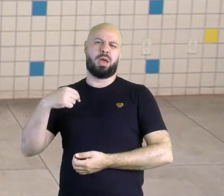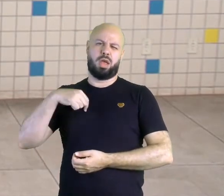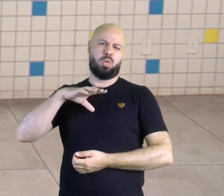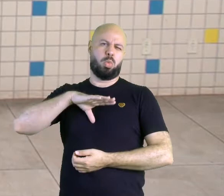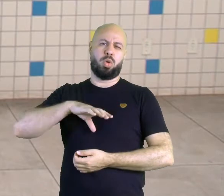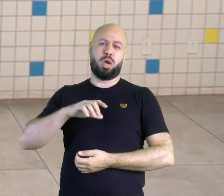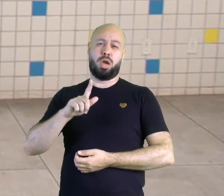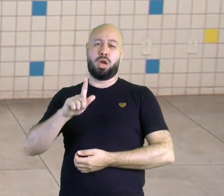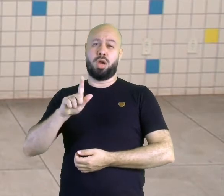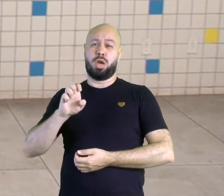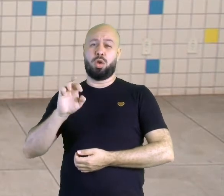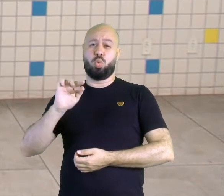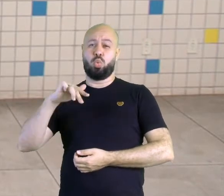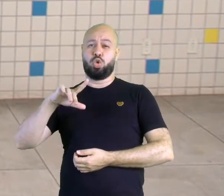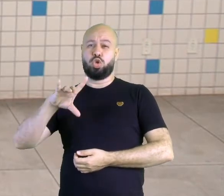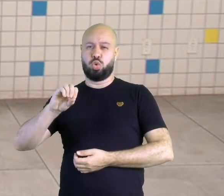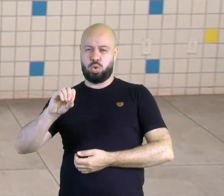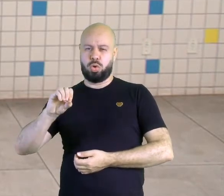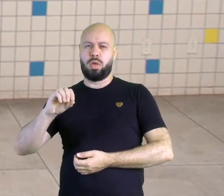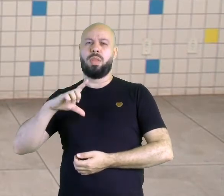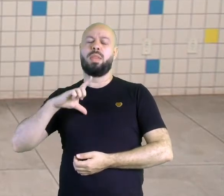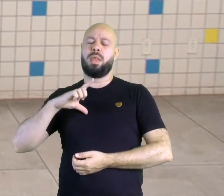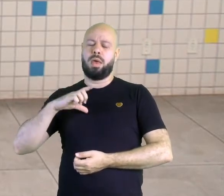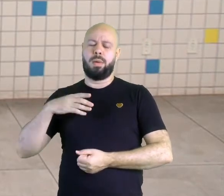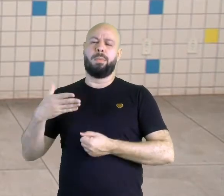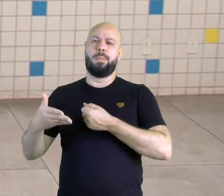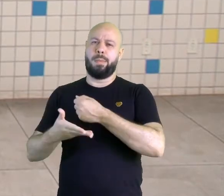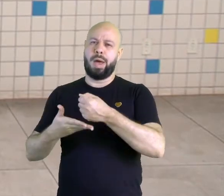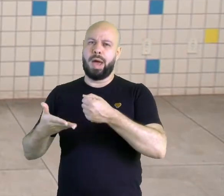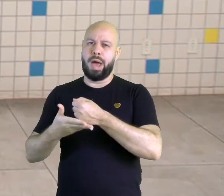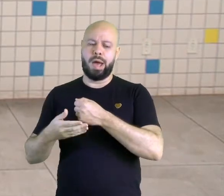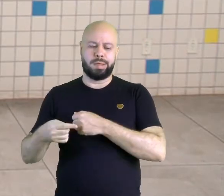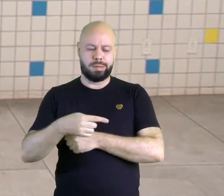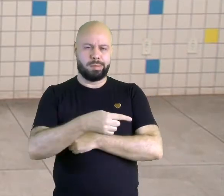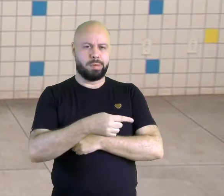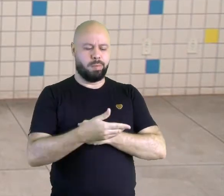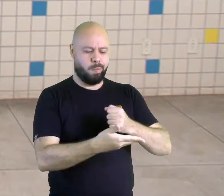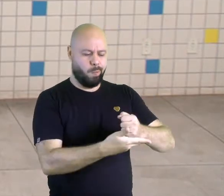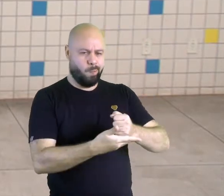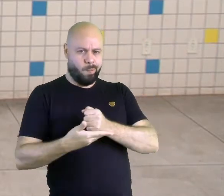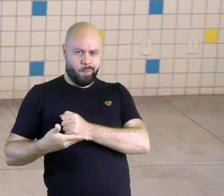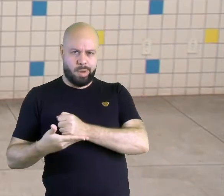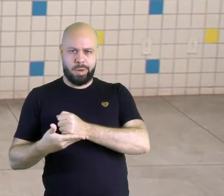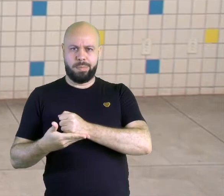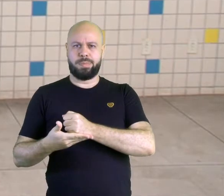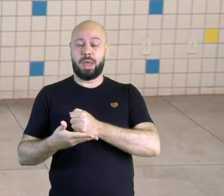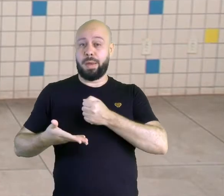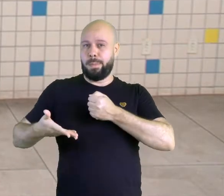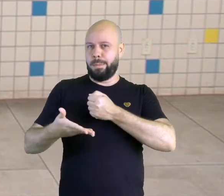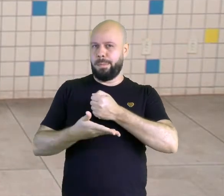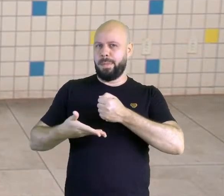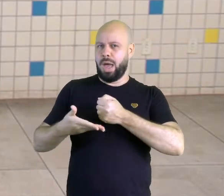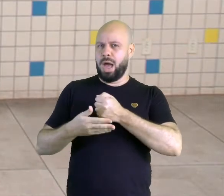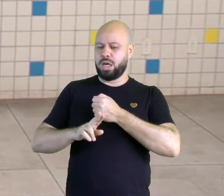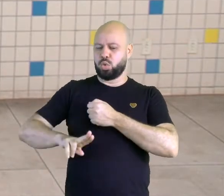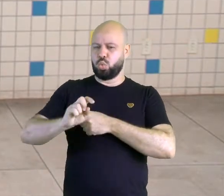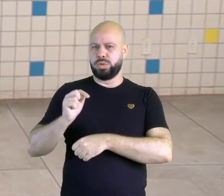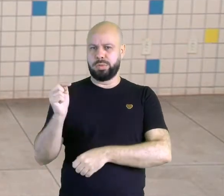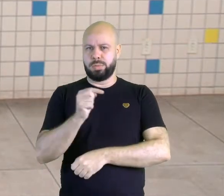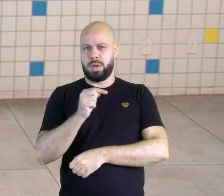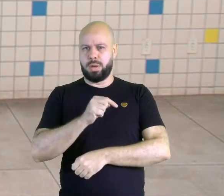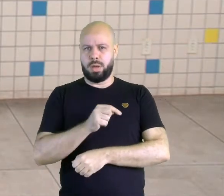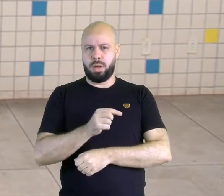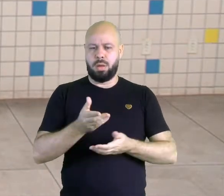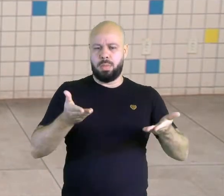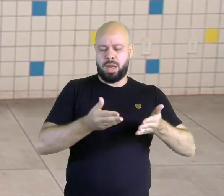ele tem como base principal o Simple Present, tá? Ele utiliza como base para sua formação o presente simples, então não